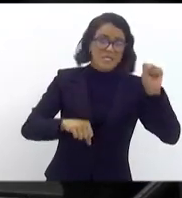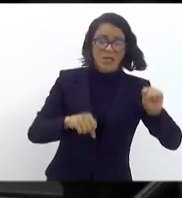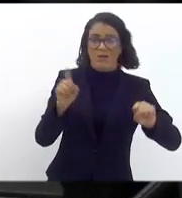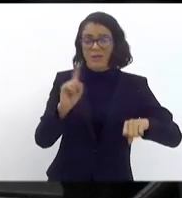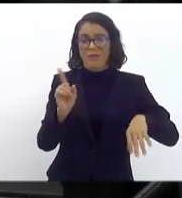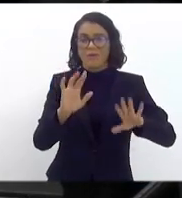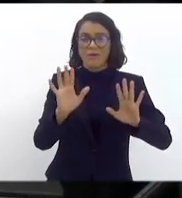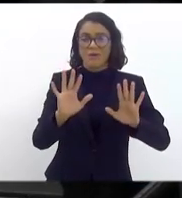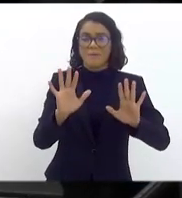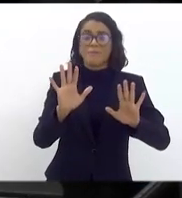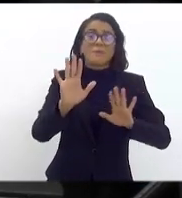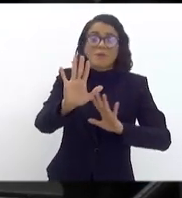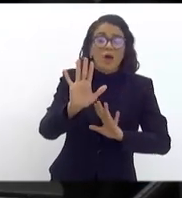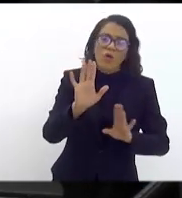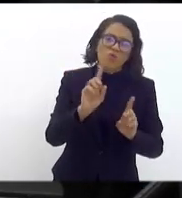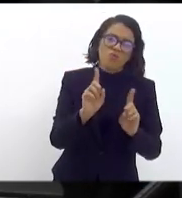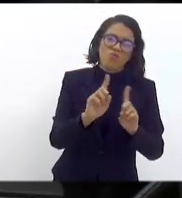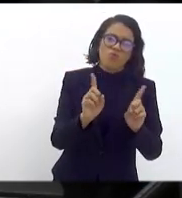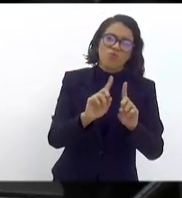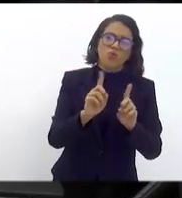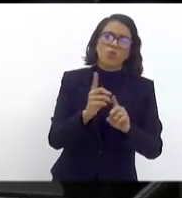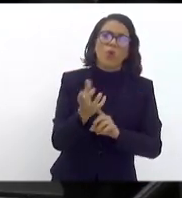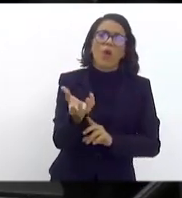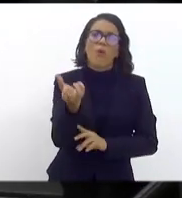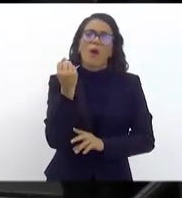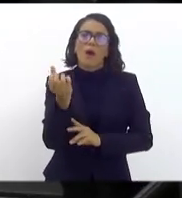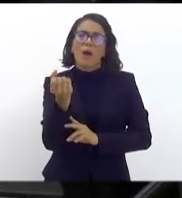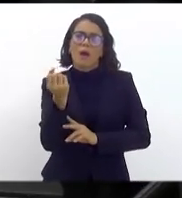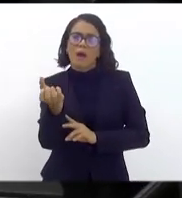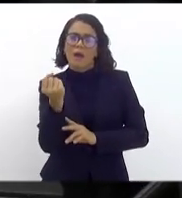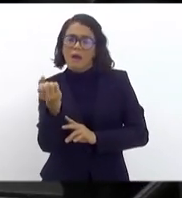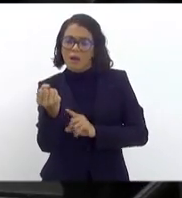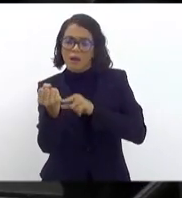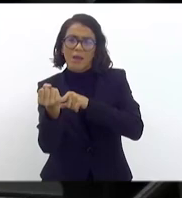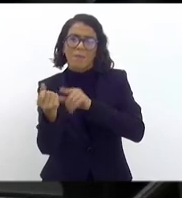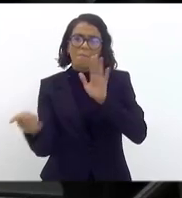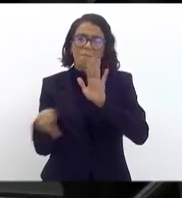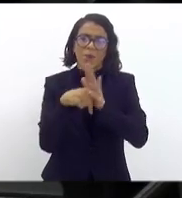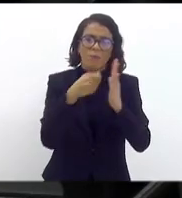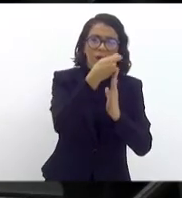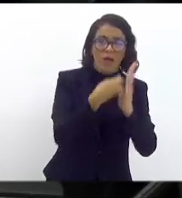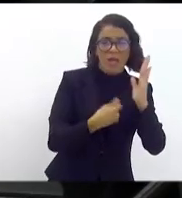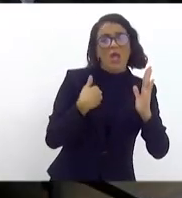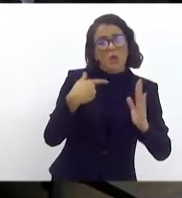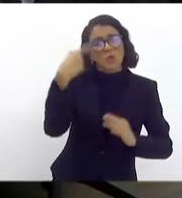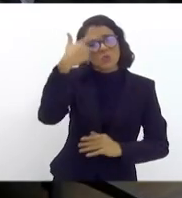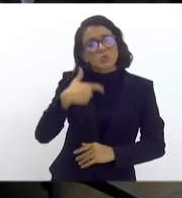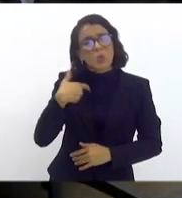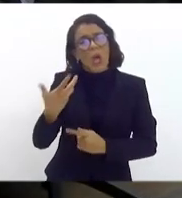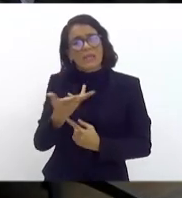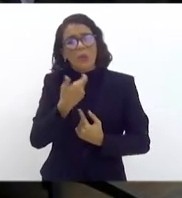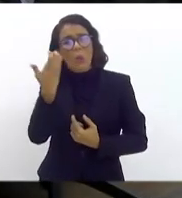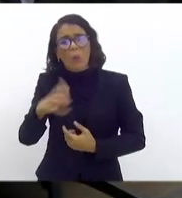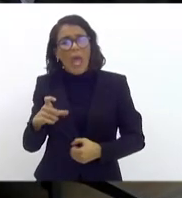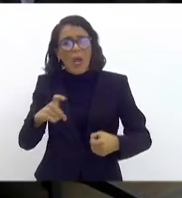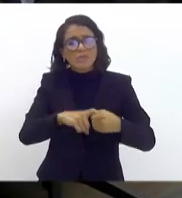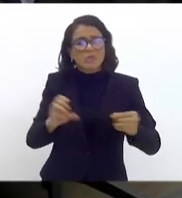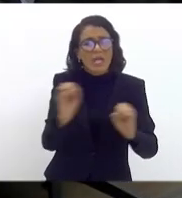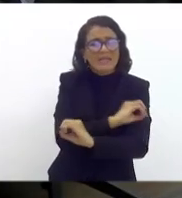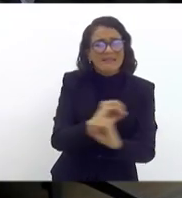ponto. Mas não é uma arrecadação daquela obra, deputado. Doutor, eu sou artista, não quero me associar a nada.